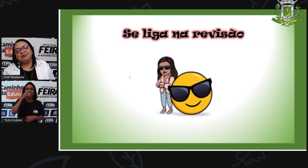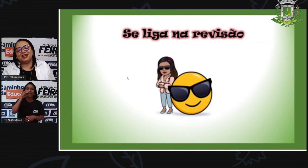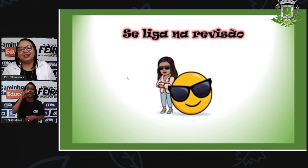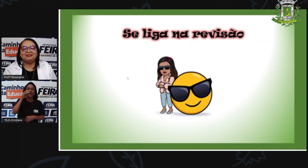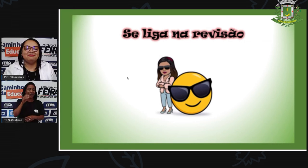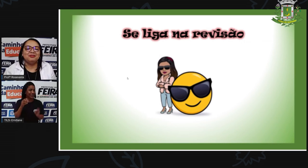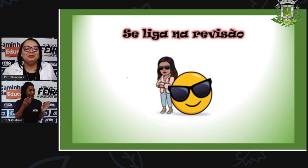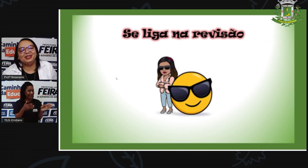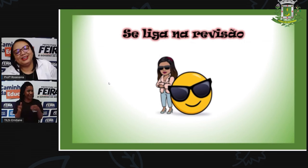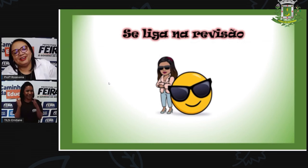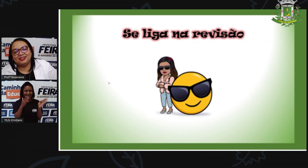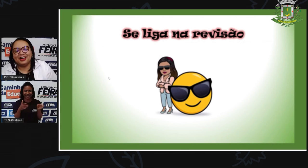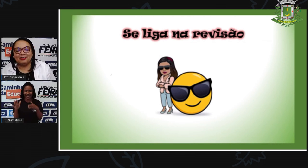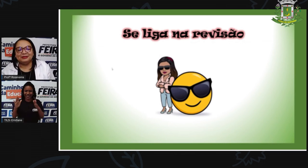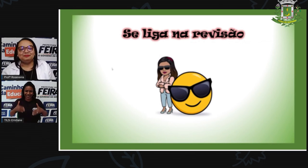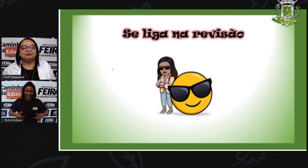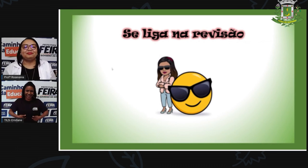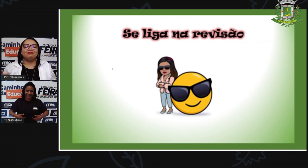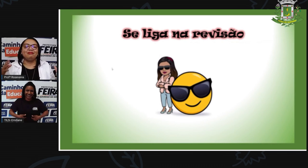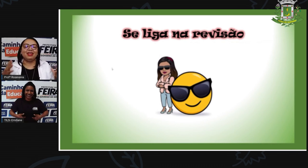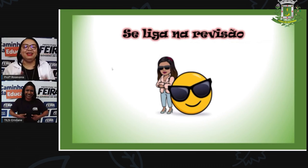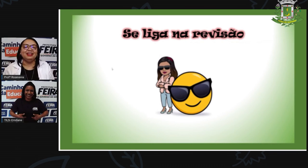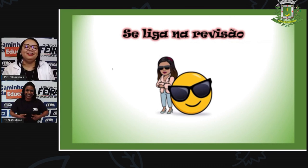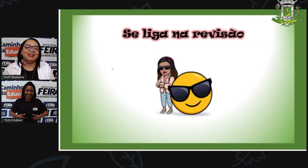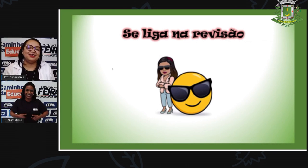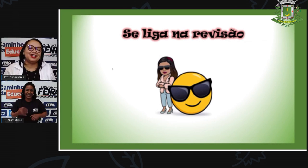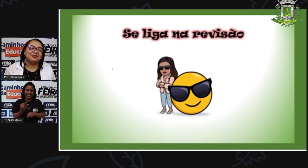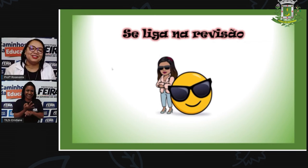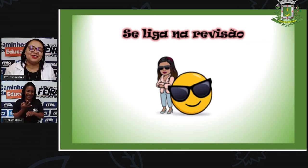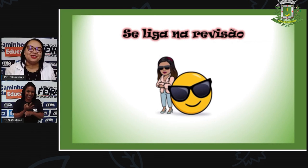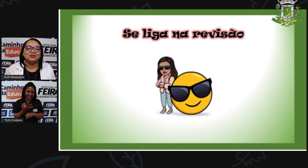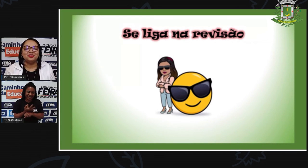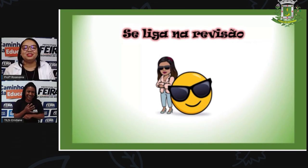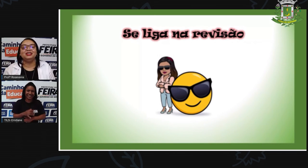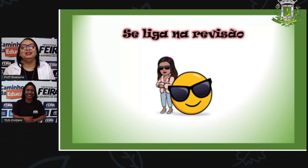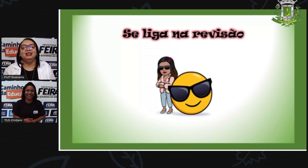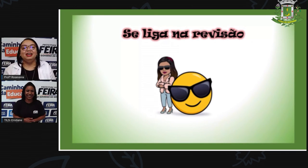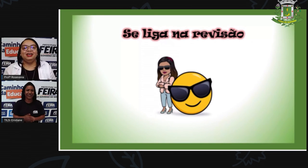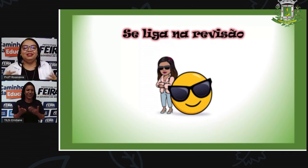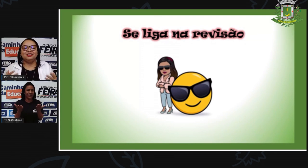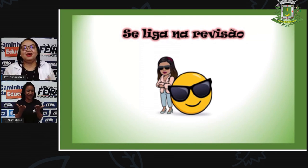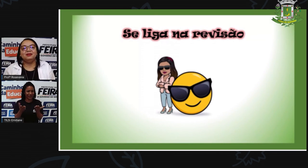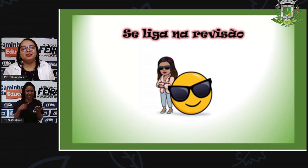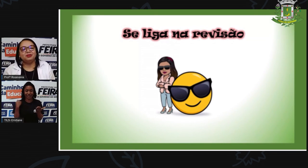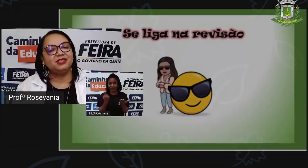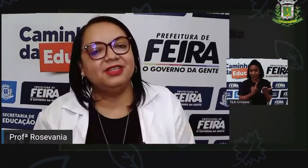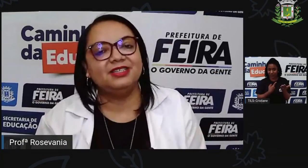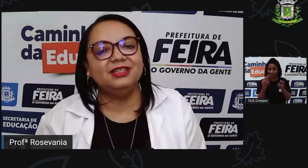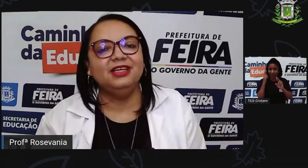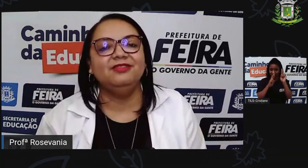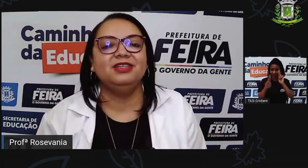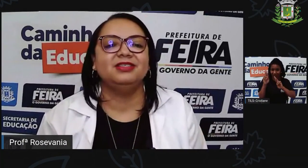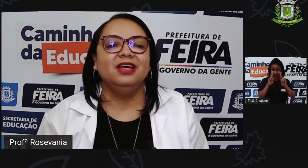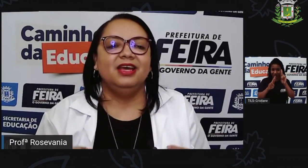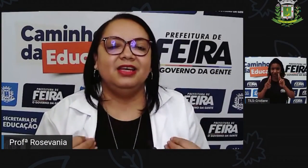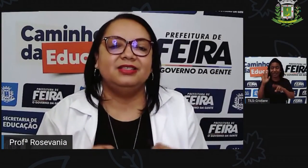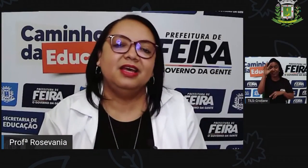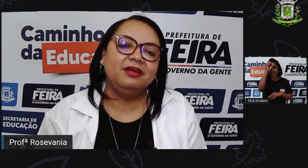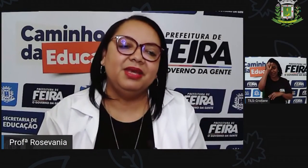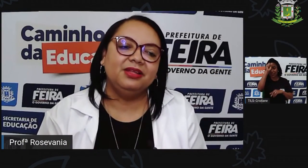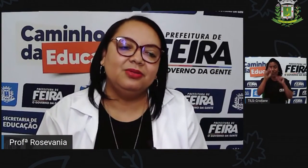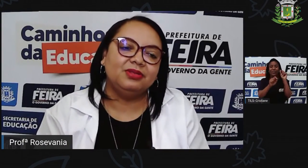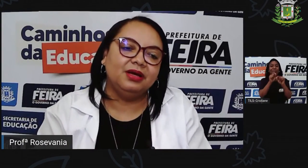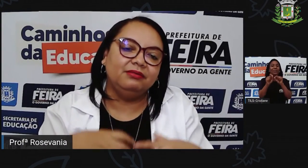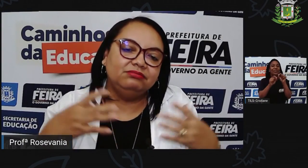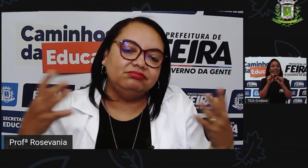senão a prova vai ficar até com fome aqui gravando a aula, então na nossa revisão de hoje, nós falamos sobre as feiras livres, esse